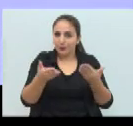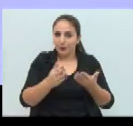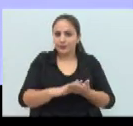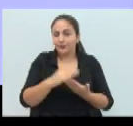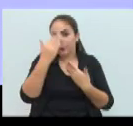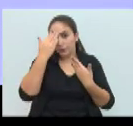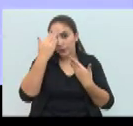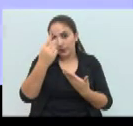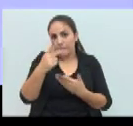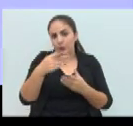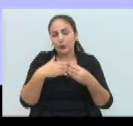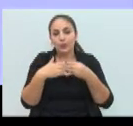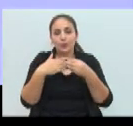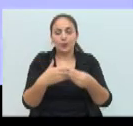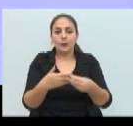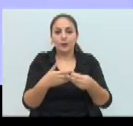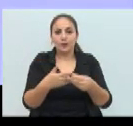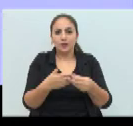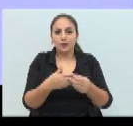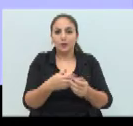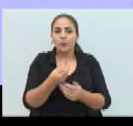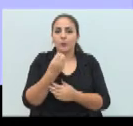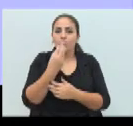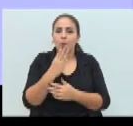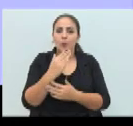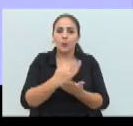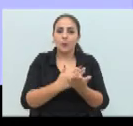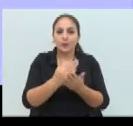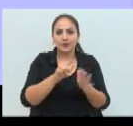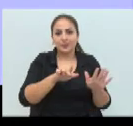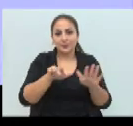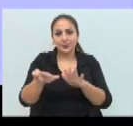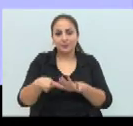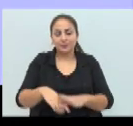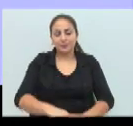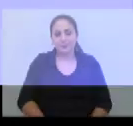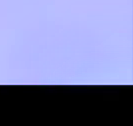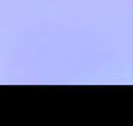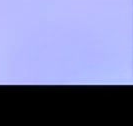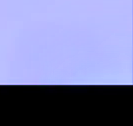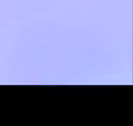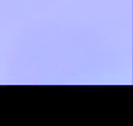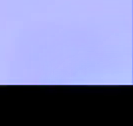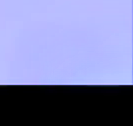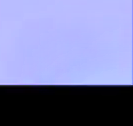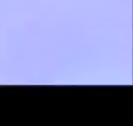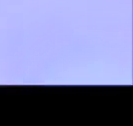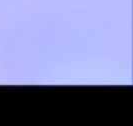termina aqui. Obrigada pela sua companhia e um ótimo início de semana.